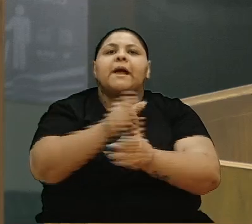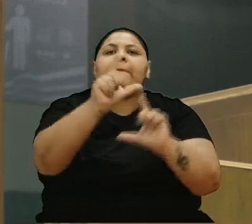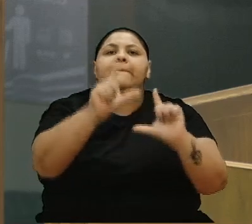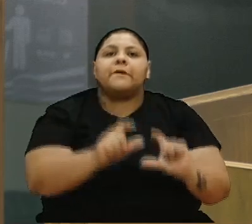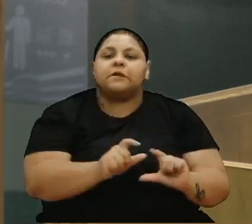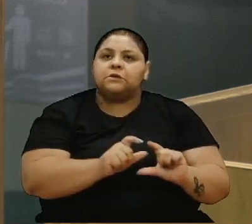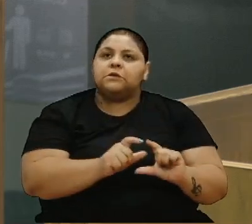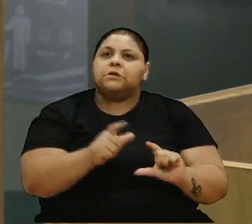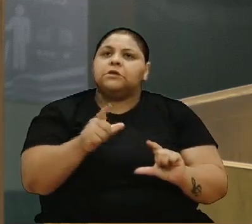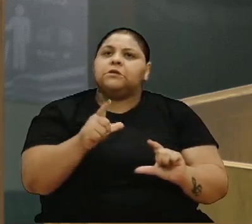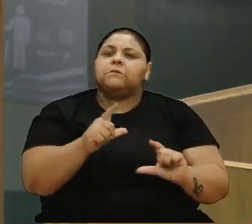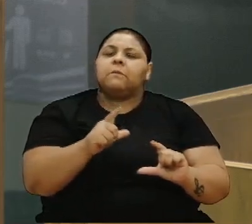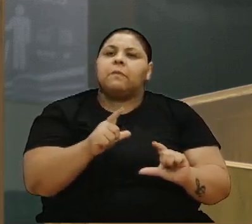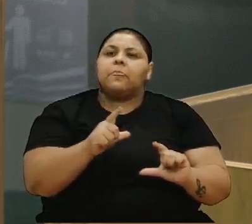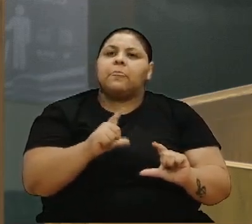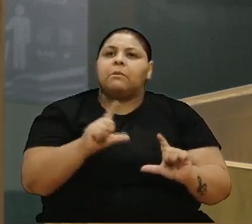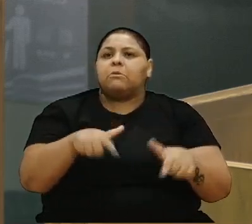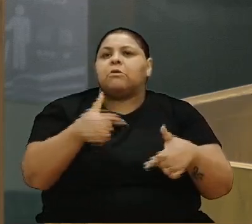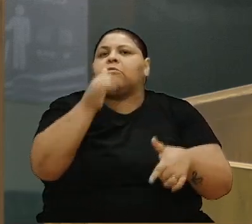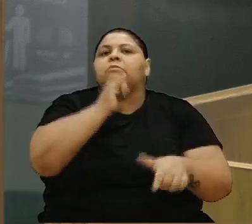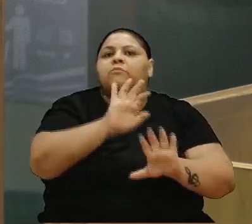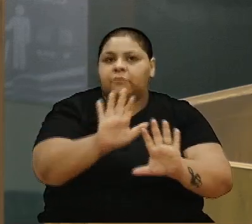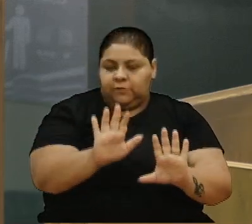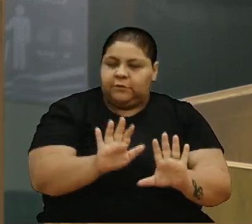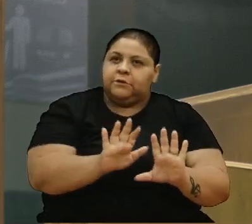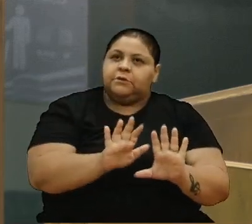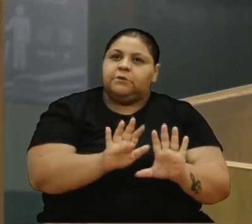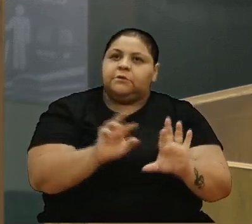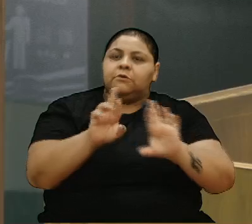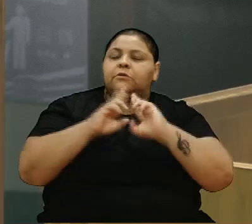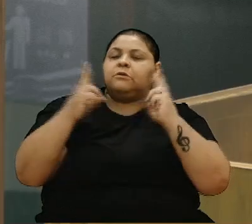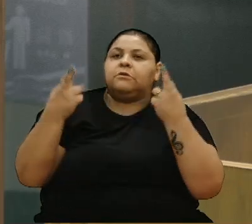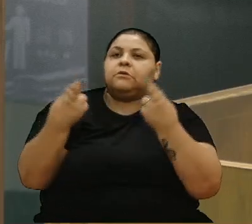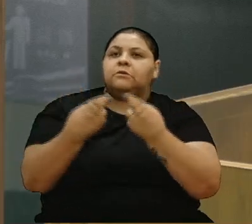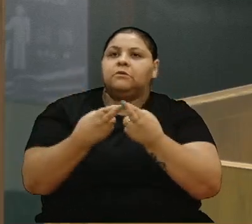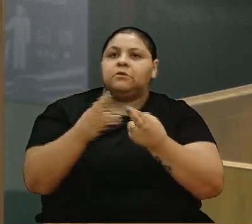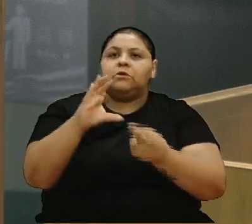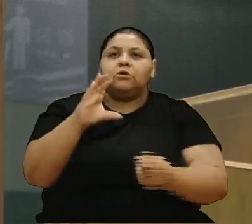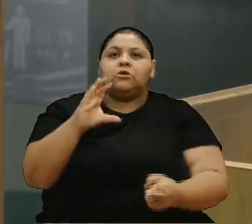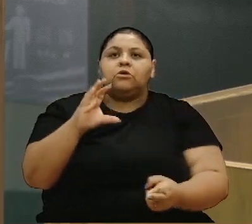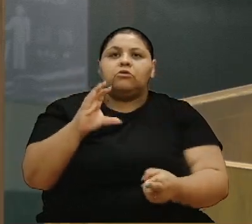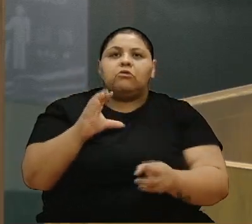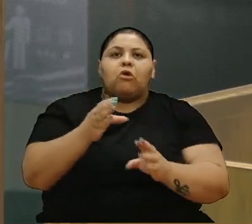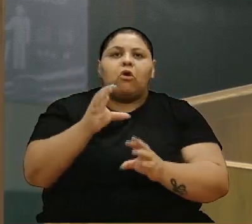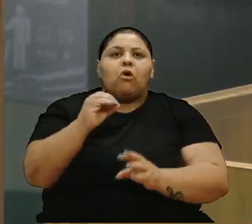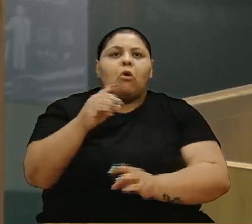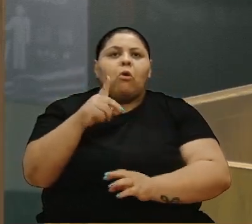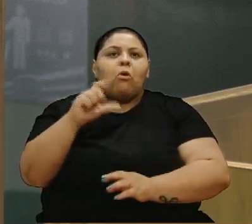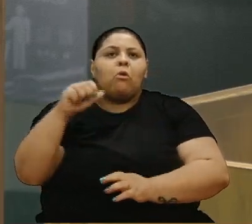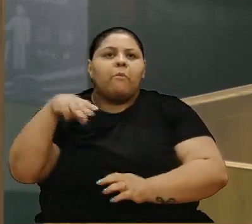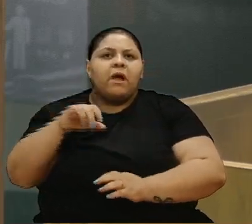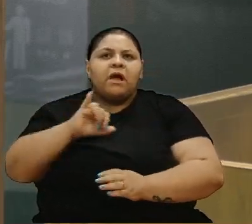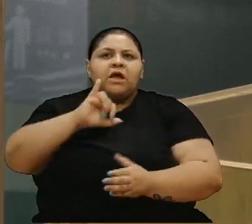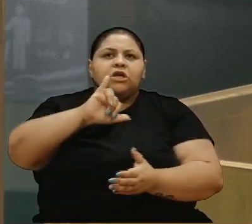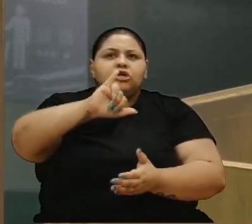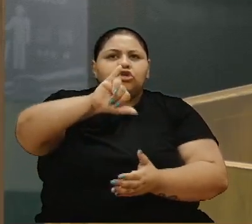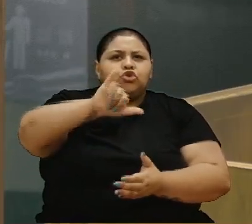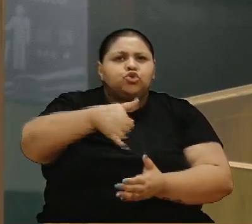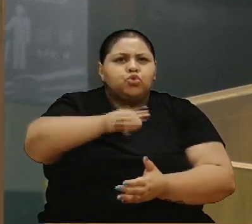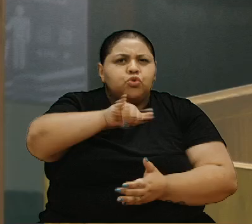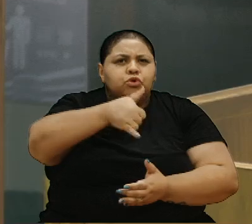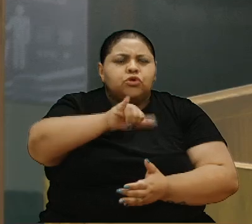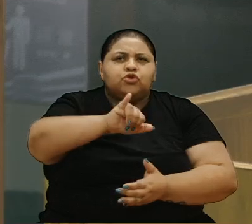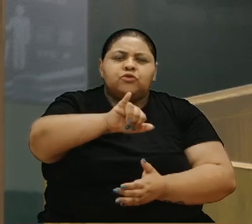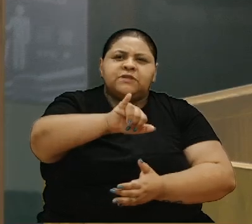uma postura, por exemplo, da reunião do Copão lá não sei o quê, juros a 14%.